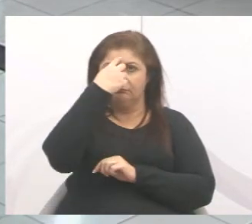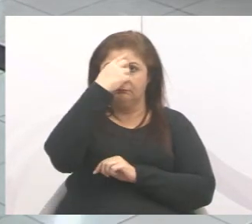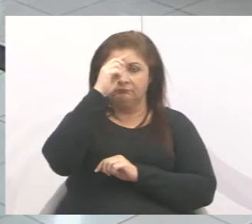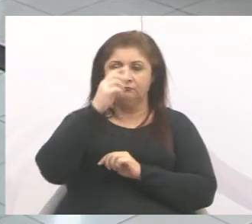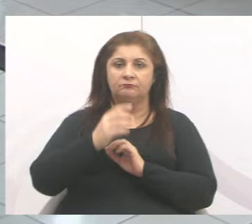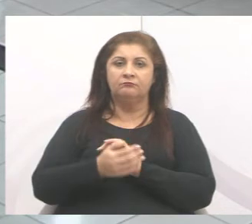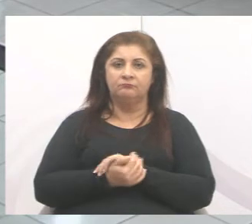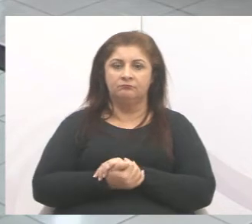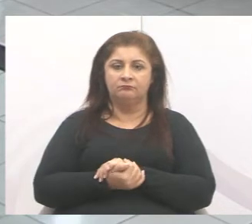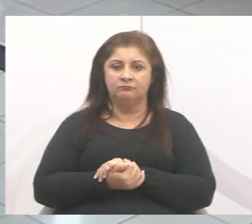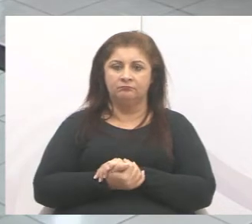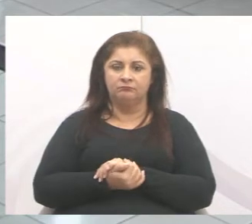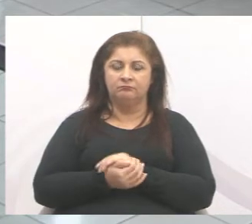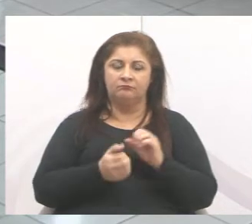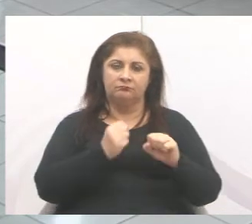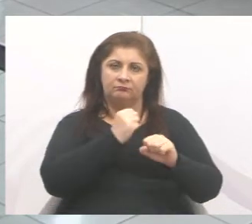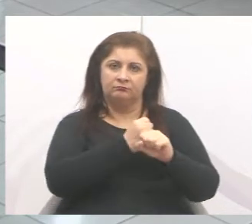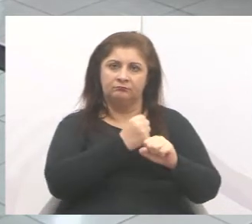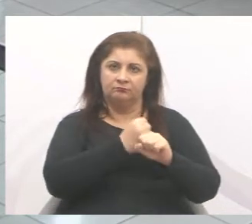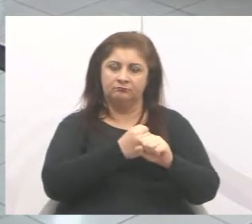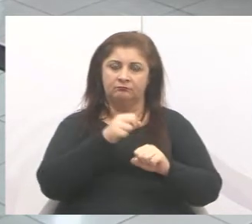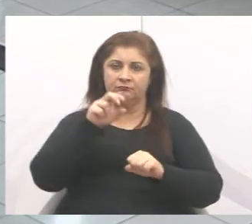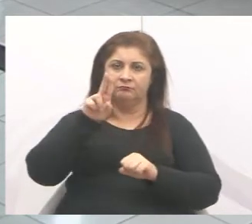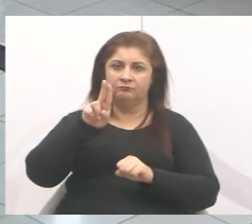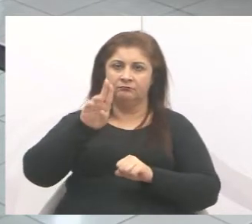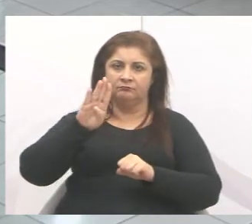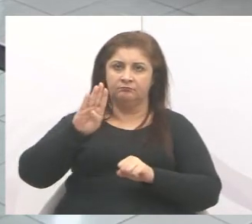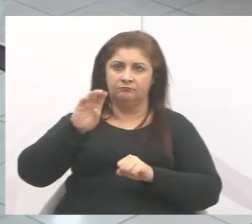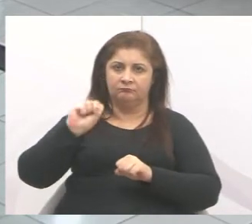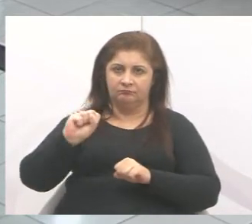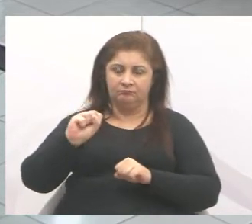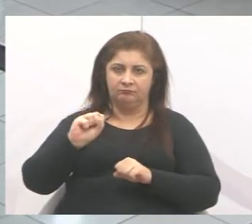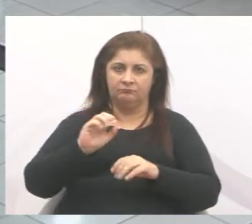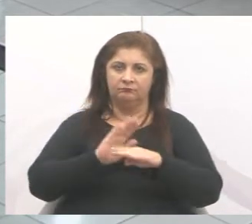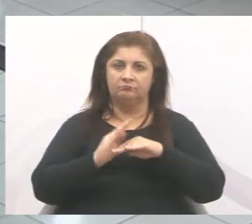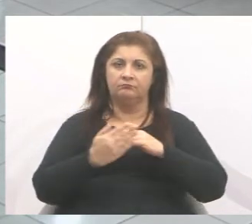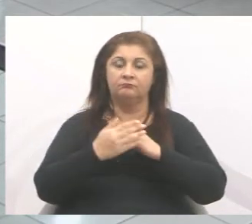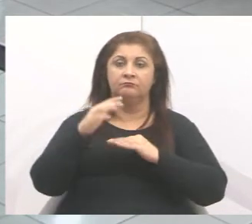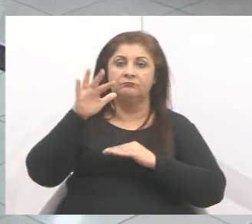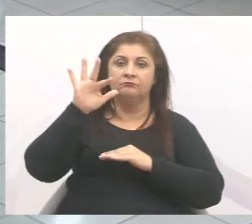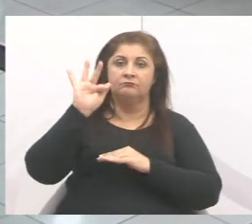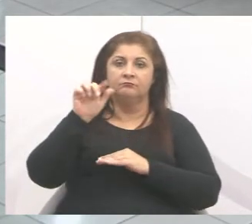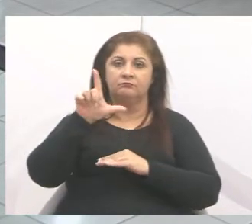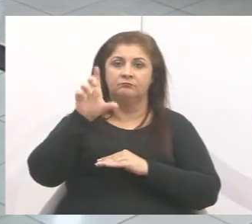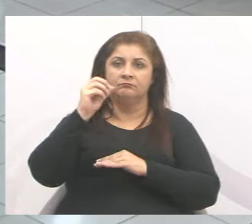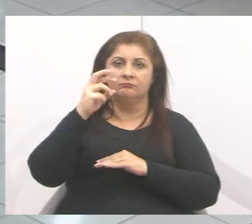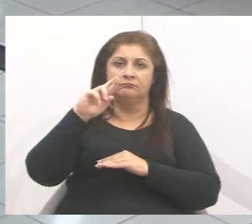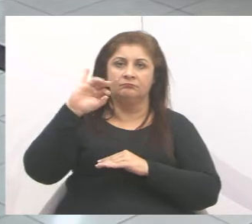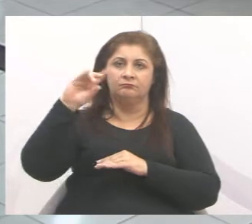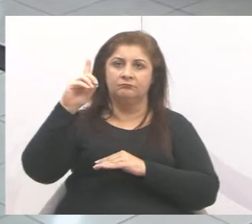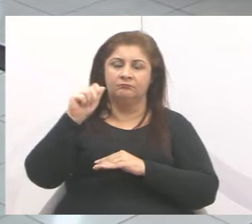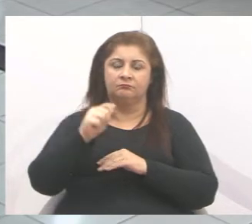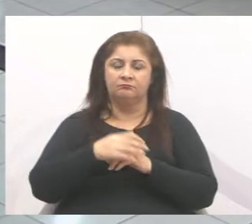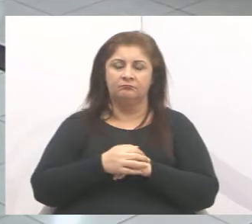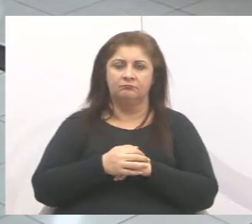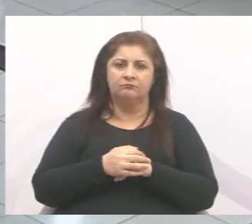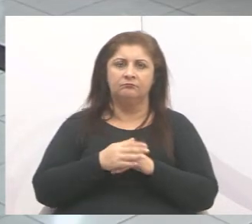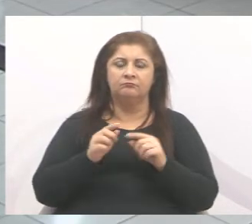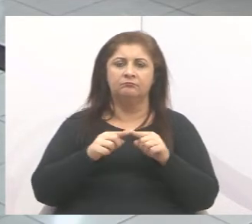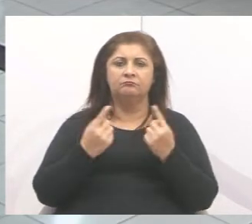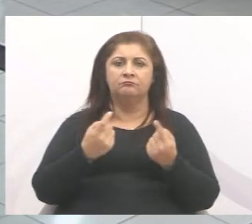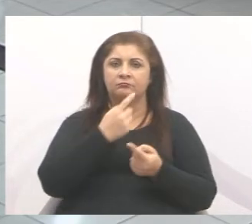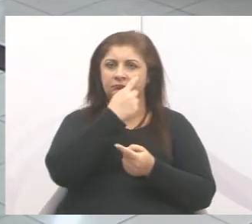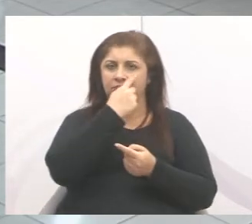Vai a reforma do OBS do Jardim Flórida, né? E do Parque Minha Lua, que está chovendo lá dentro e não está